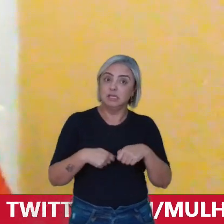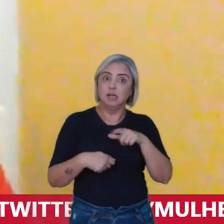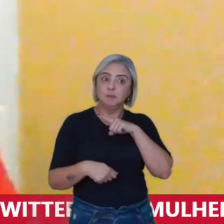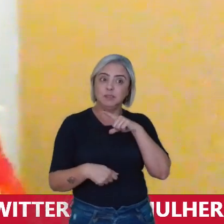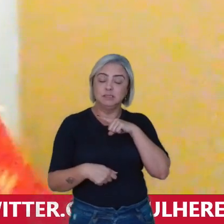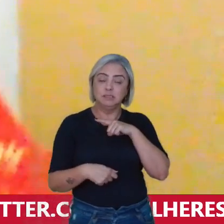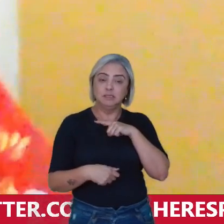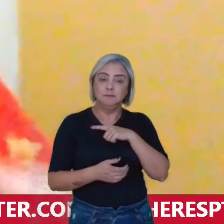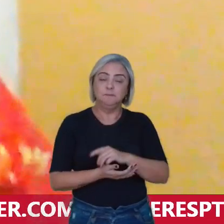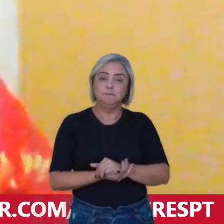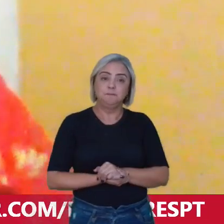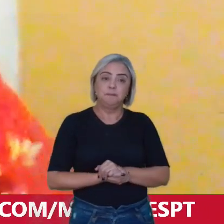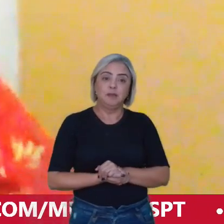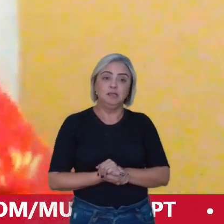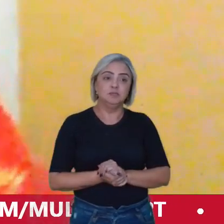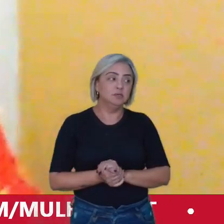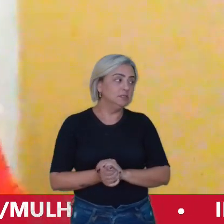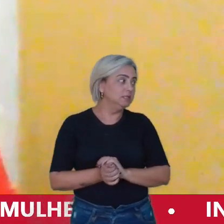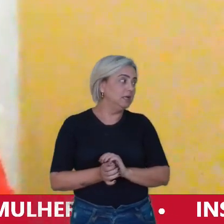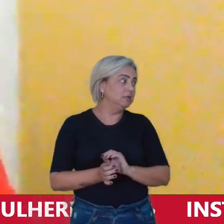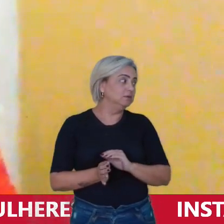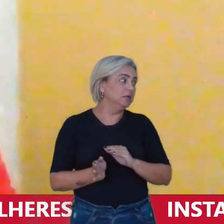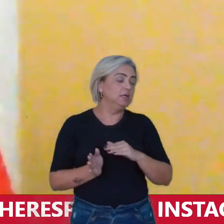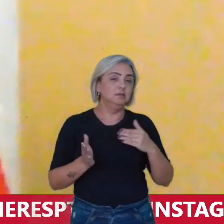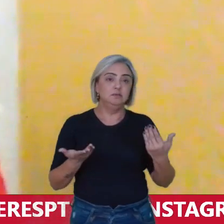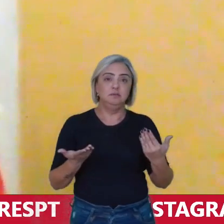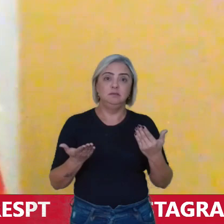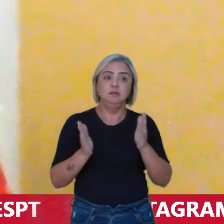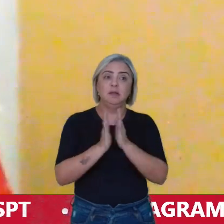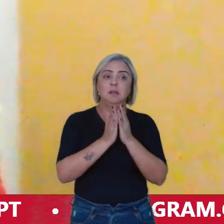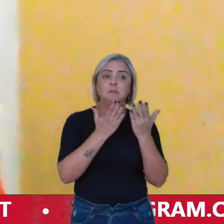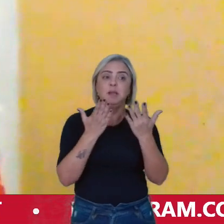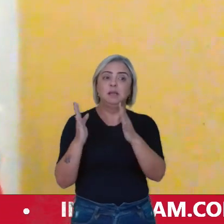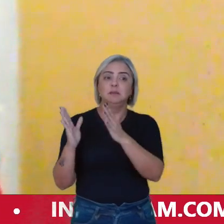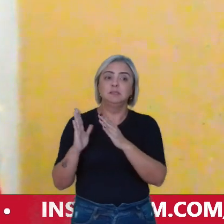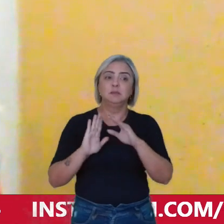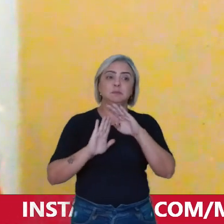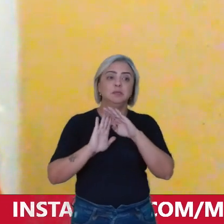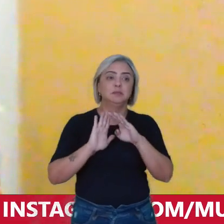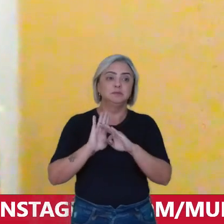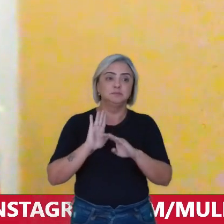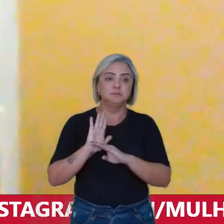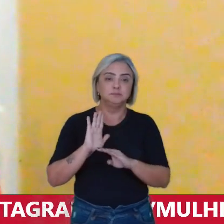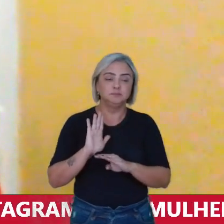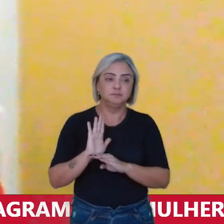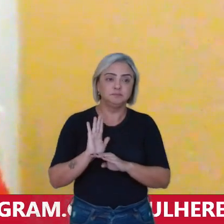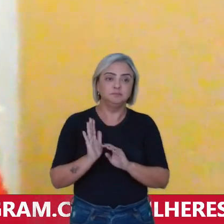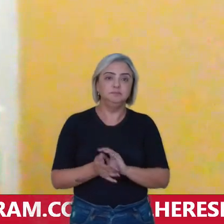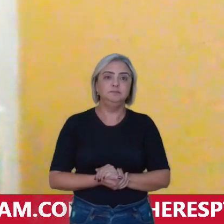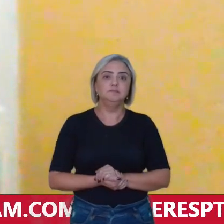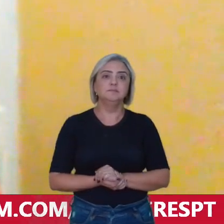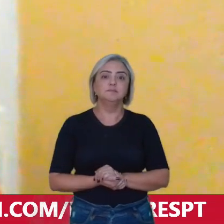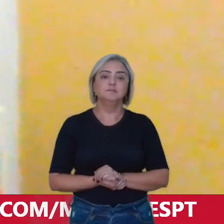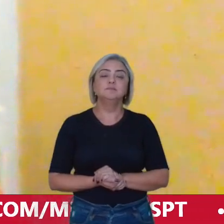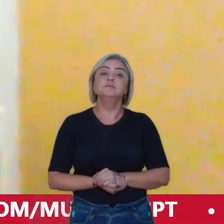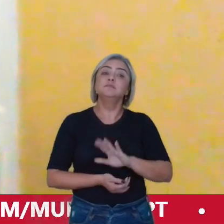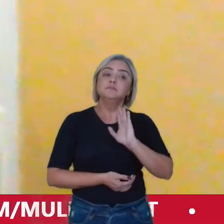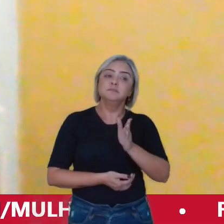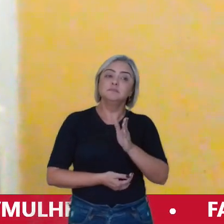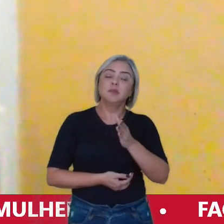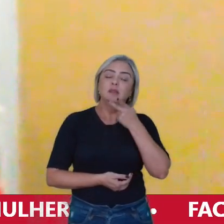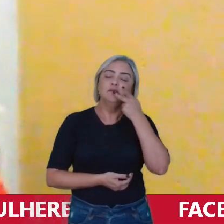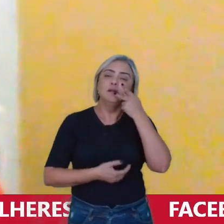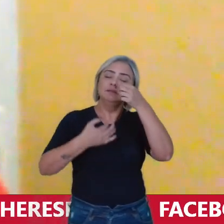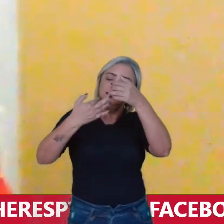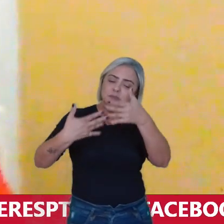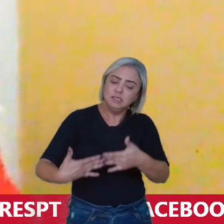ter esse momento de conversa, e aí parabenizar o programa por trazer esse tema, e exatamente falar